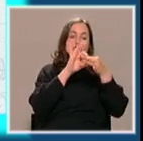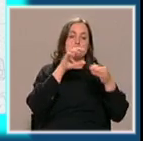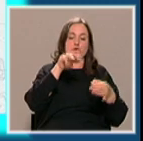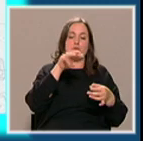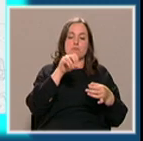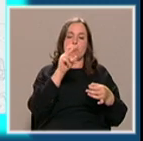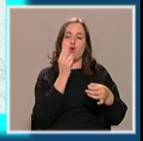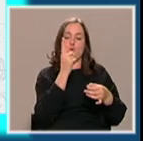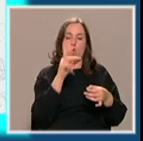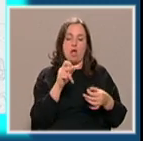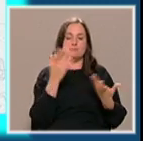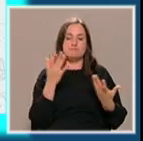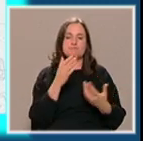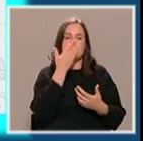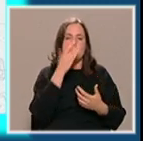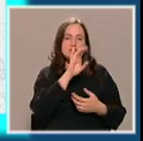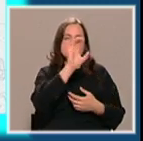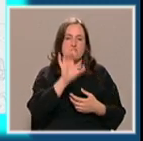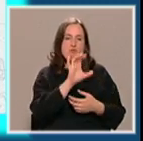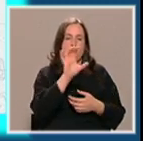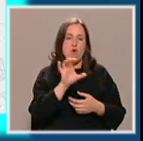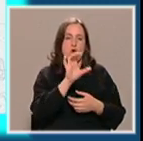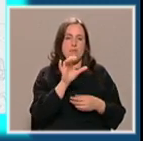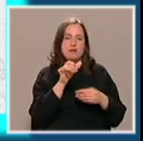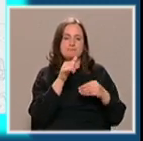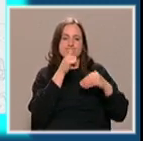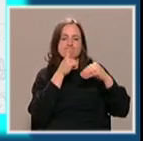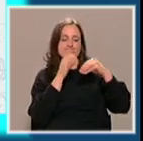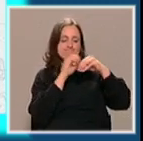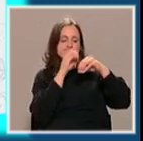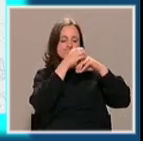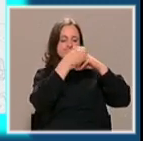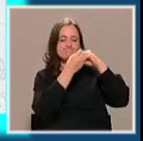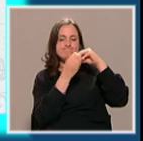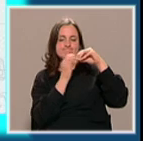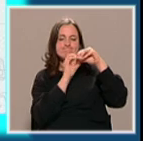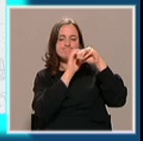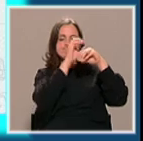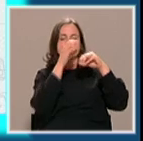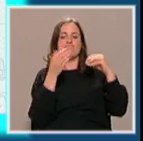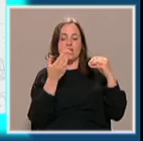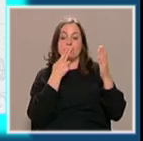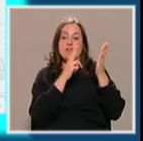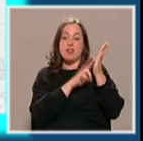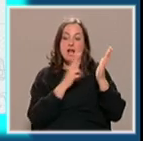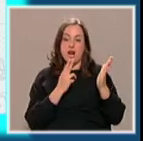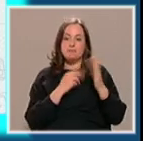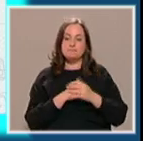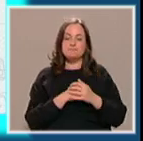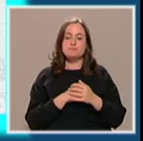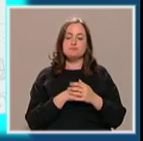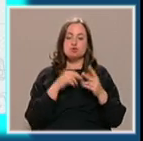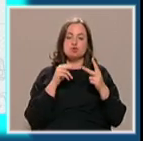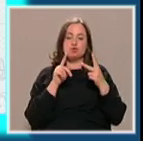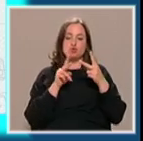Aquela estrutura tem um aspecto de uma amora, portanto, é verdadeira. A